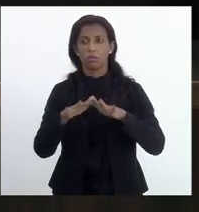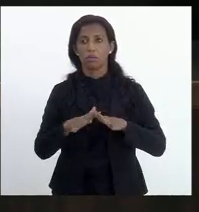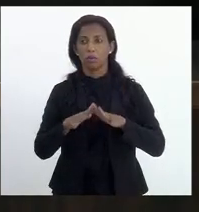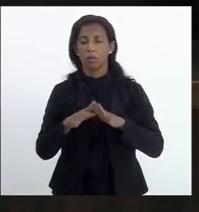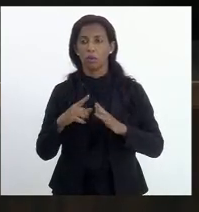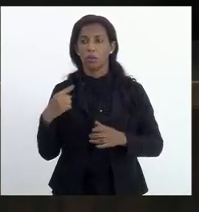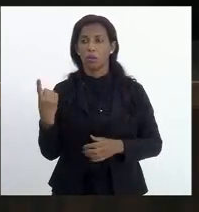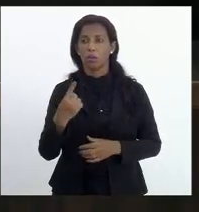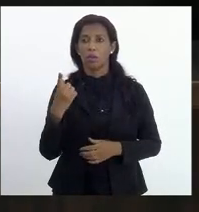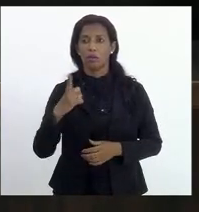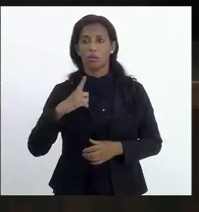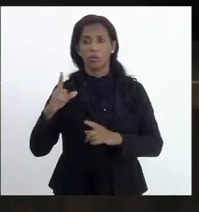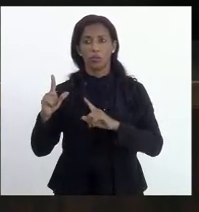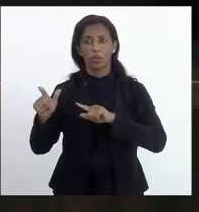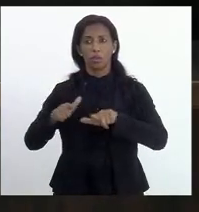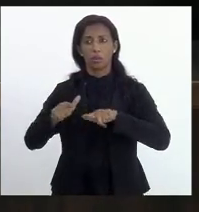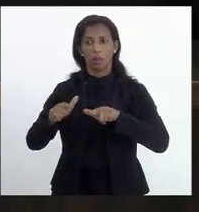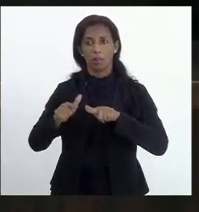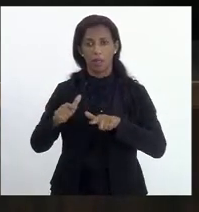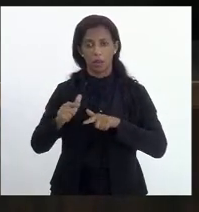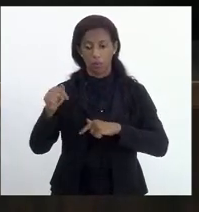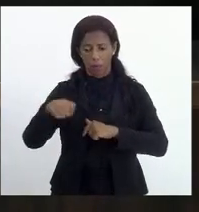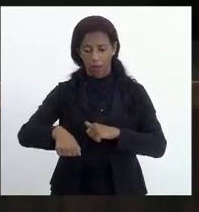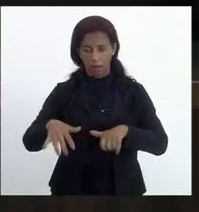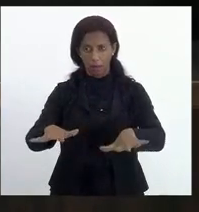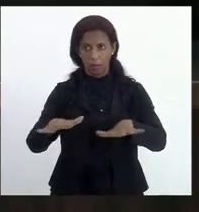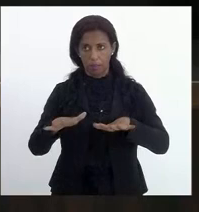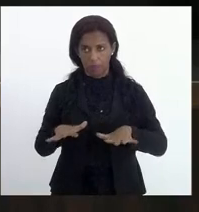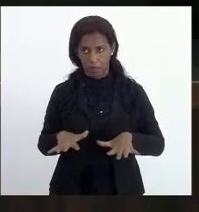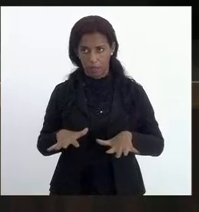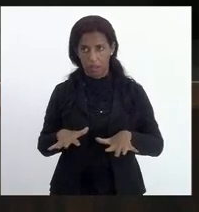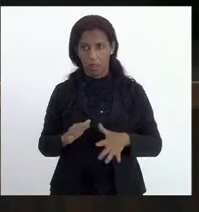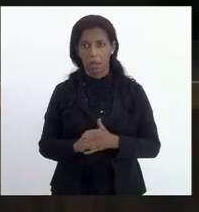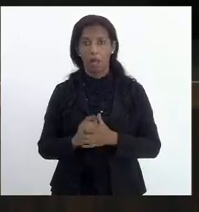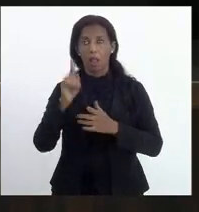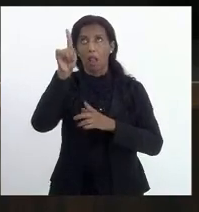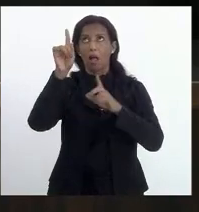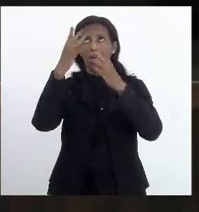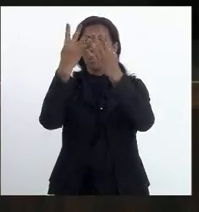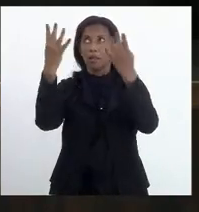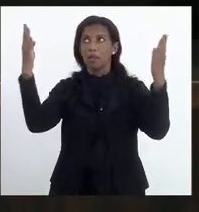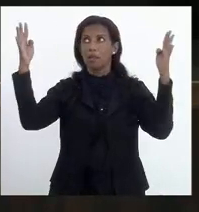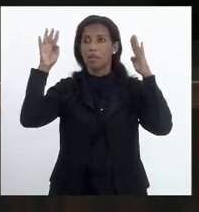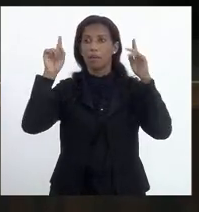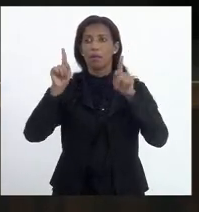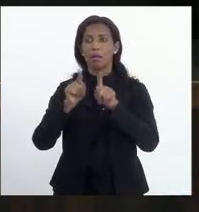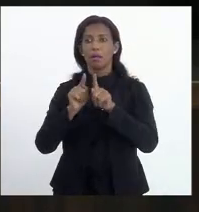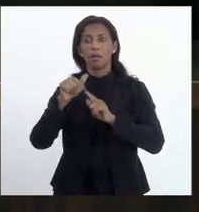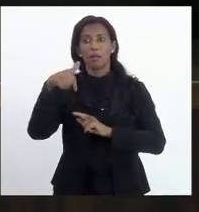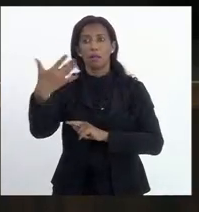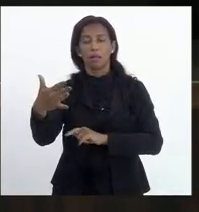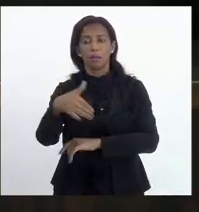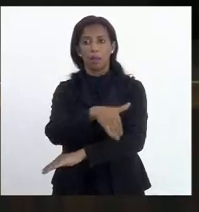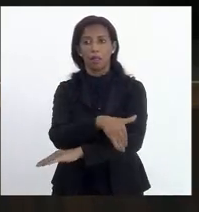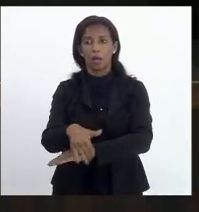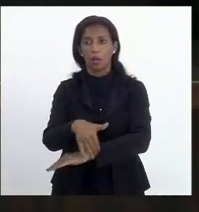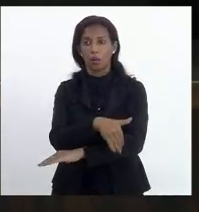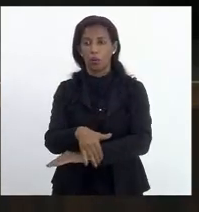teremos servidores aqui no plenário, nas galerias e lá fora.